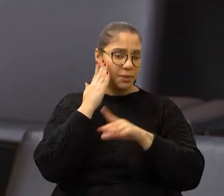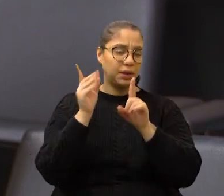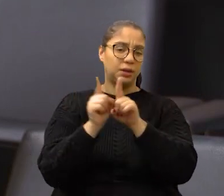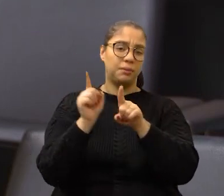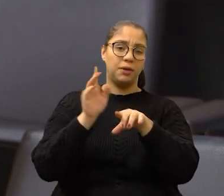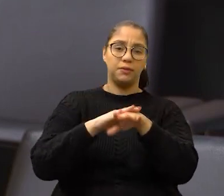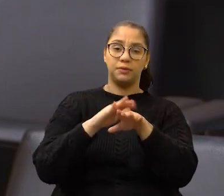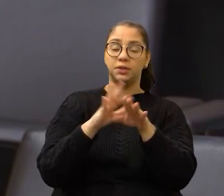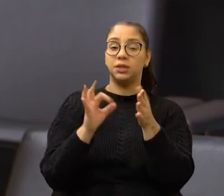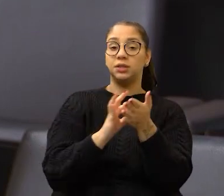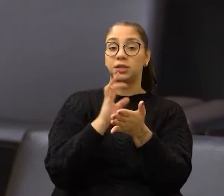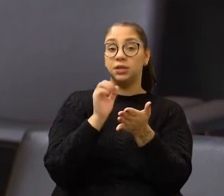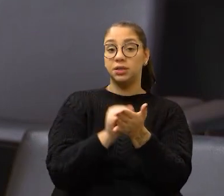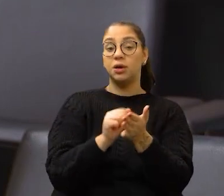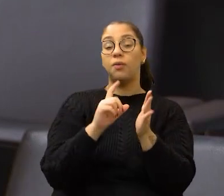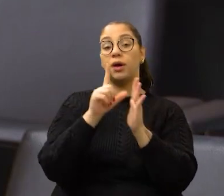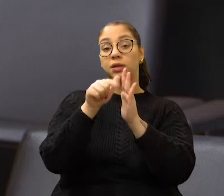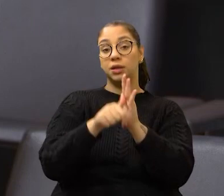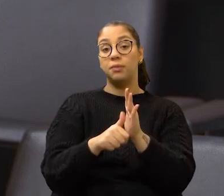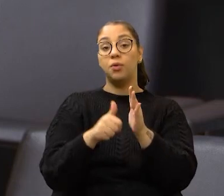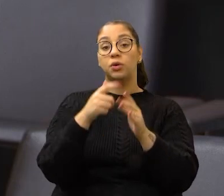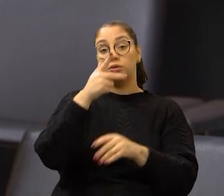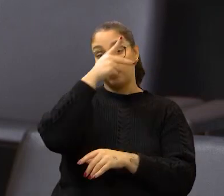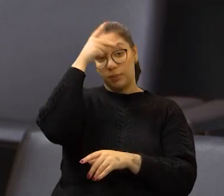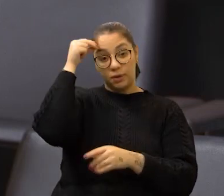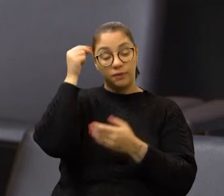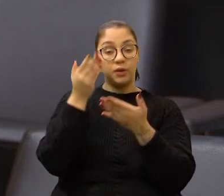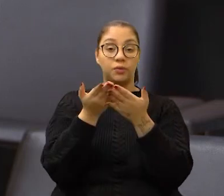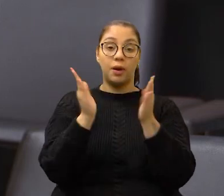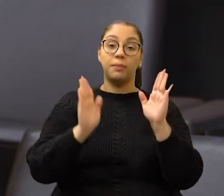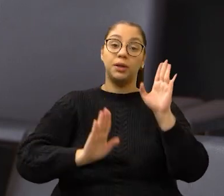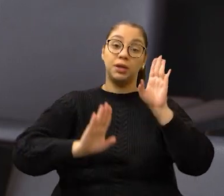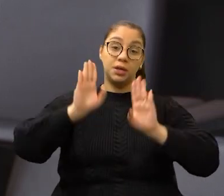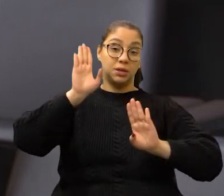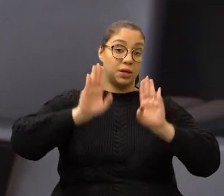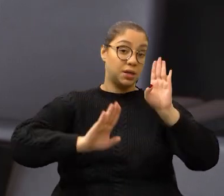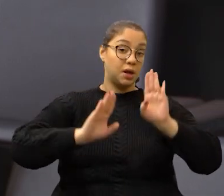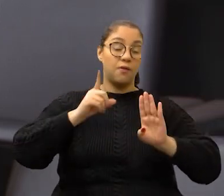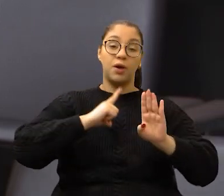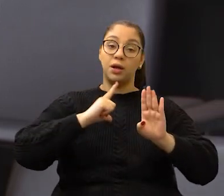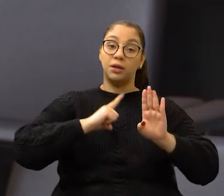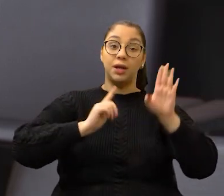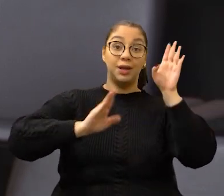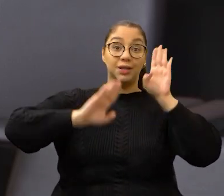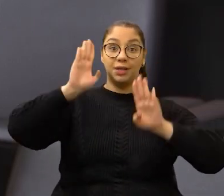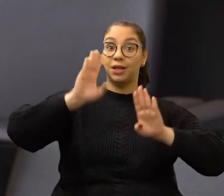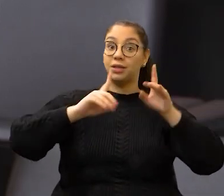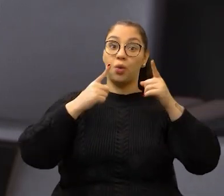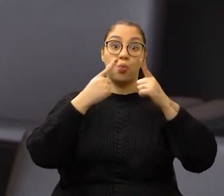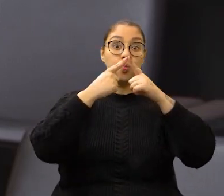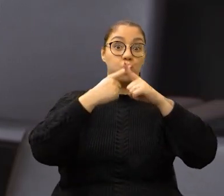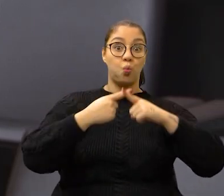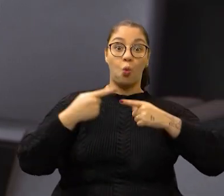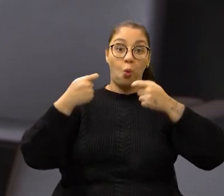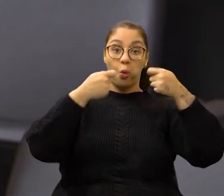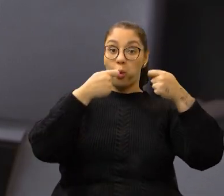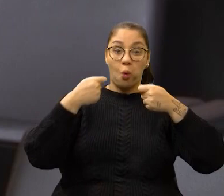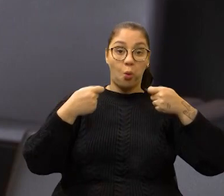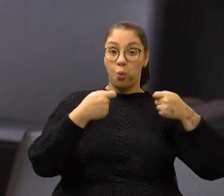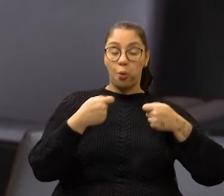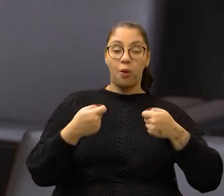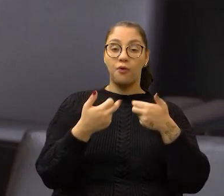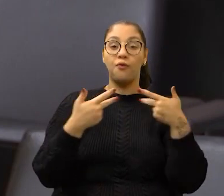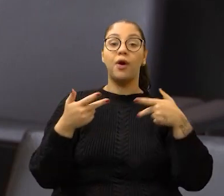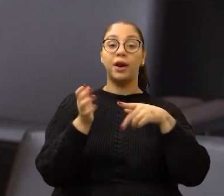sua inscrição. A partir do momento que o prefeito abrir essa licitação, naturalmente vai ser uma licitação muito concorrida, porque